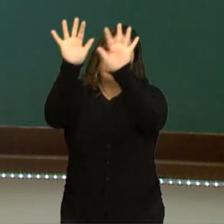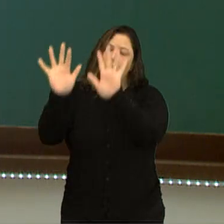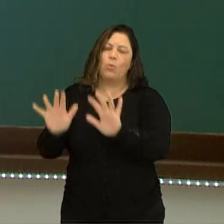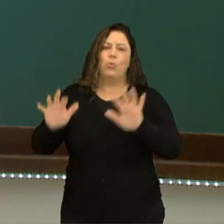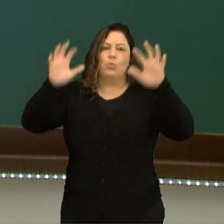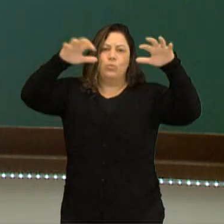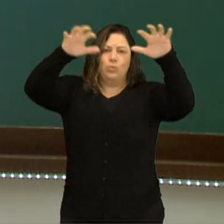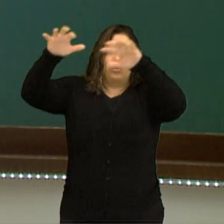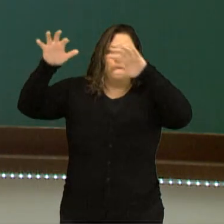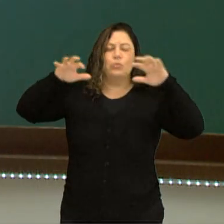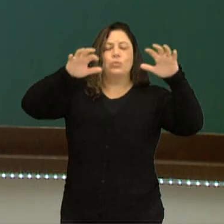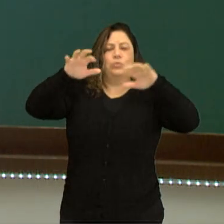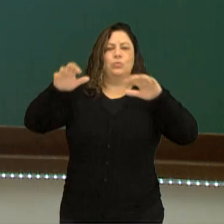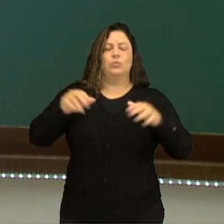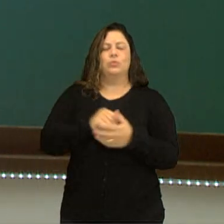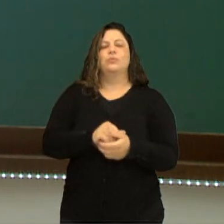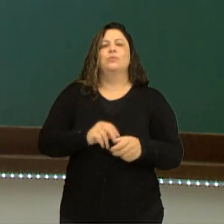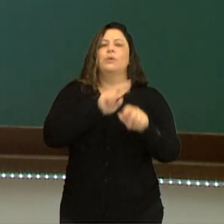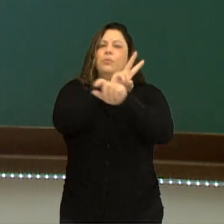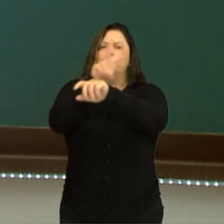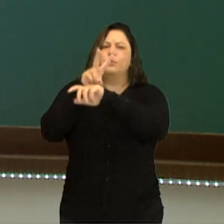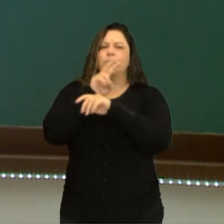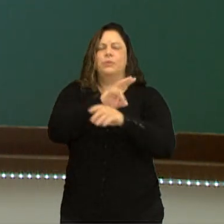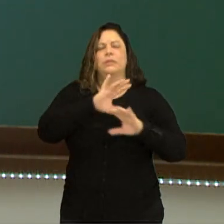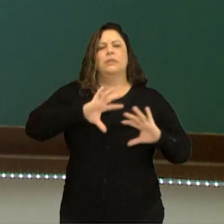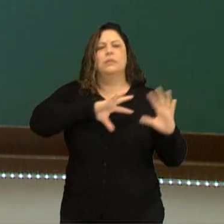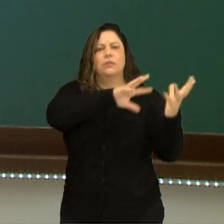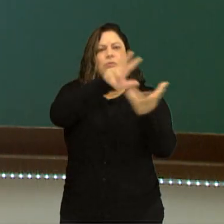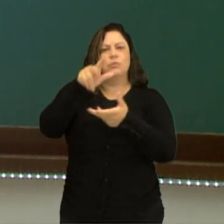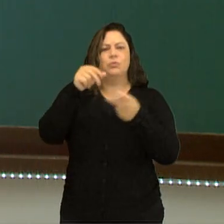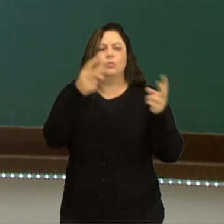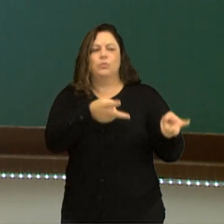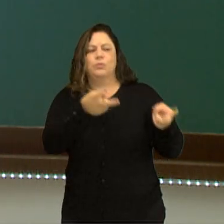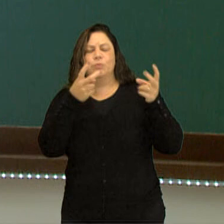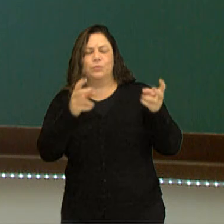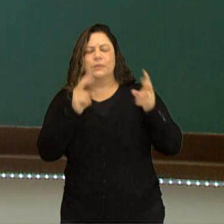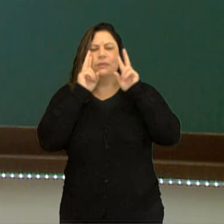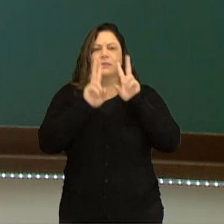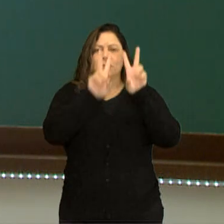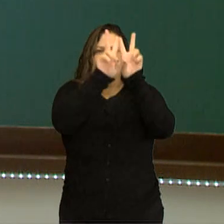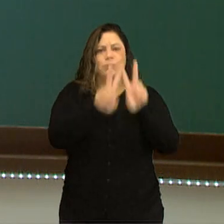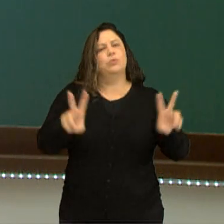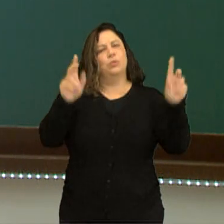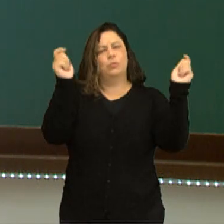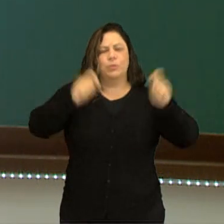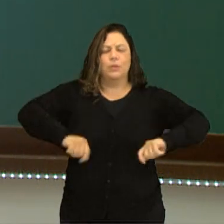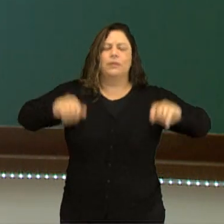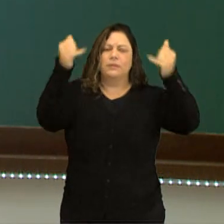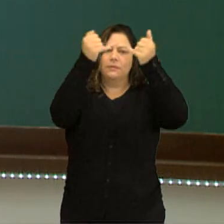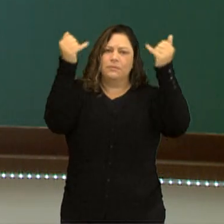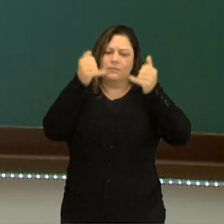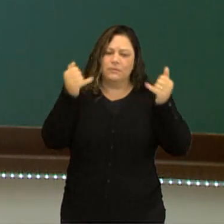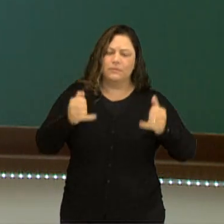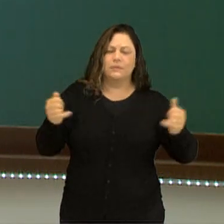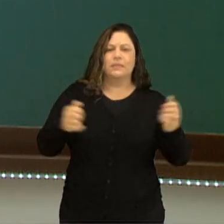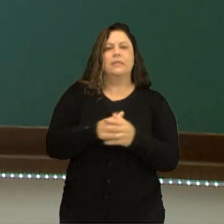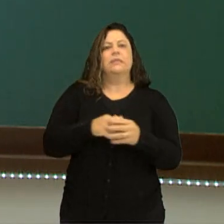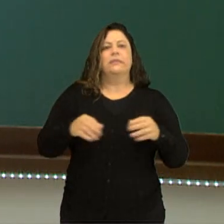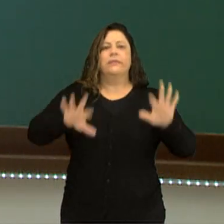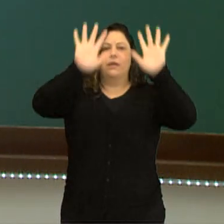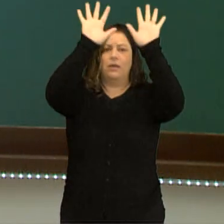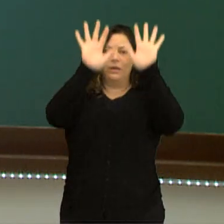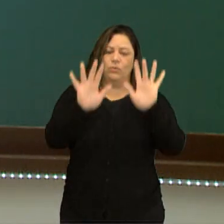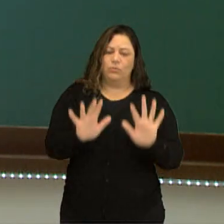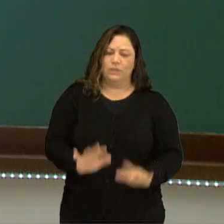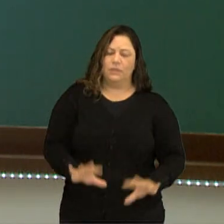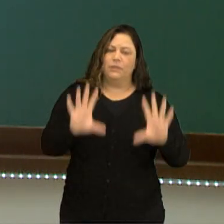do mundo. E por uma questão física, visual, a chuva pode ser fina e a cortina normalmente também, o